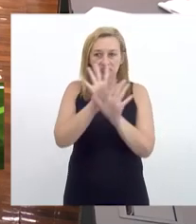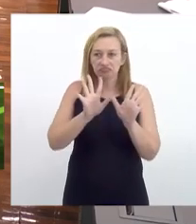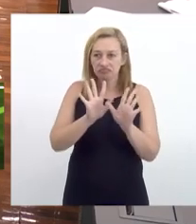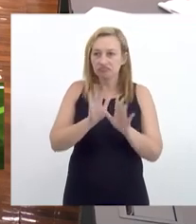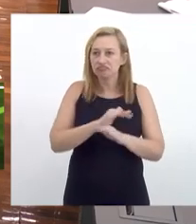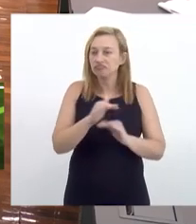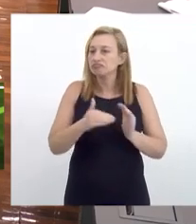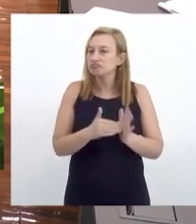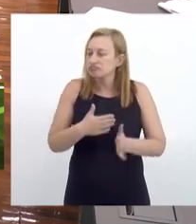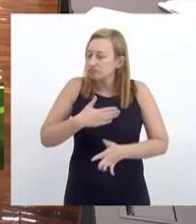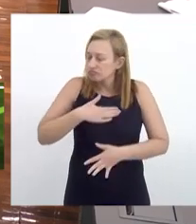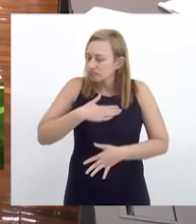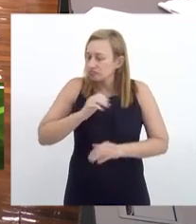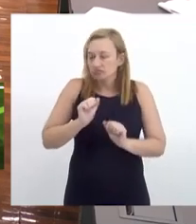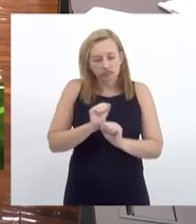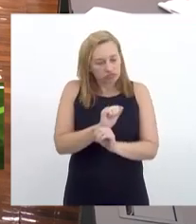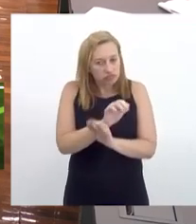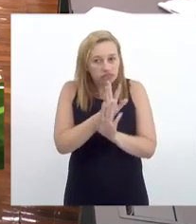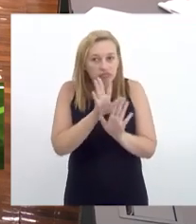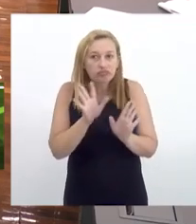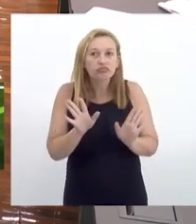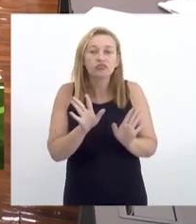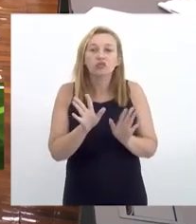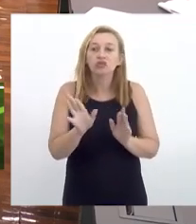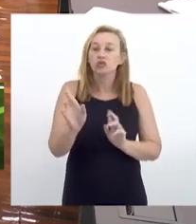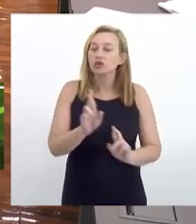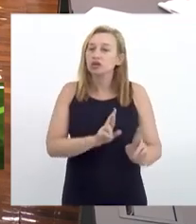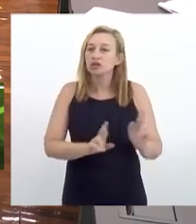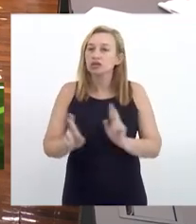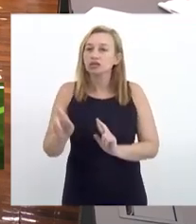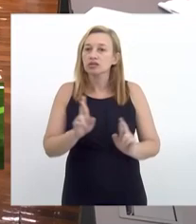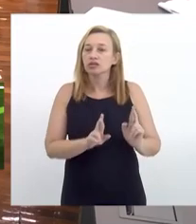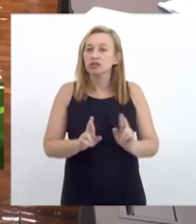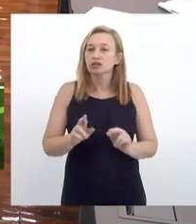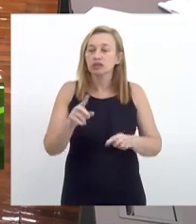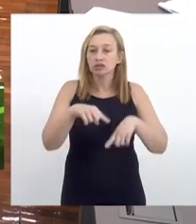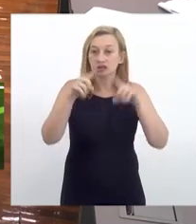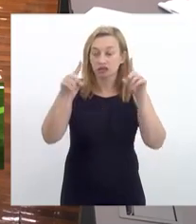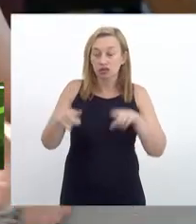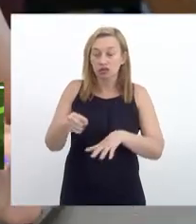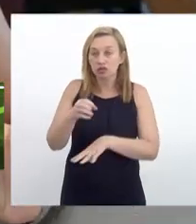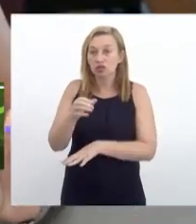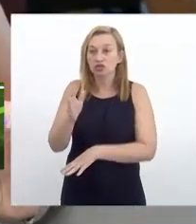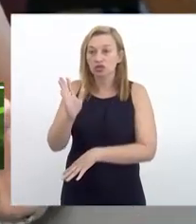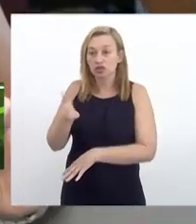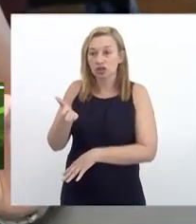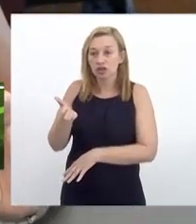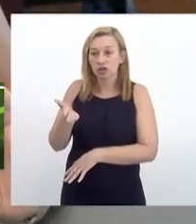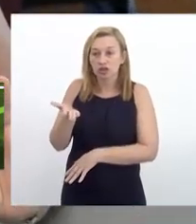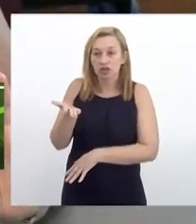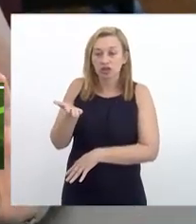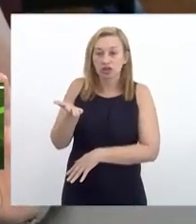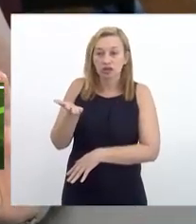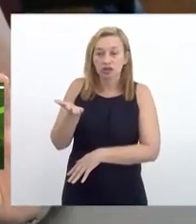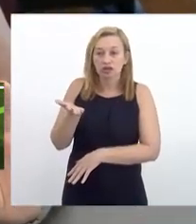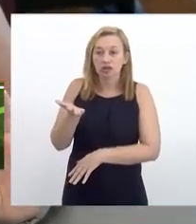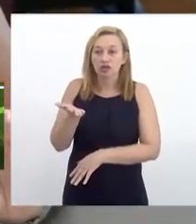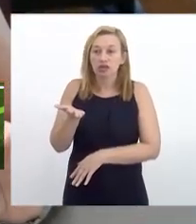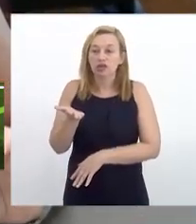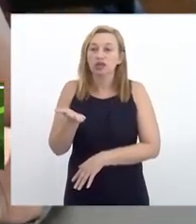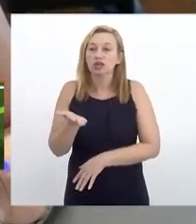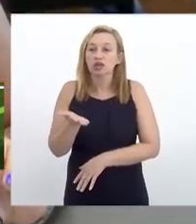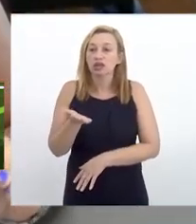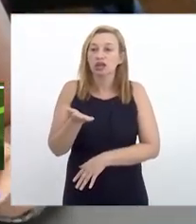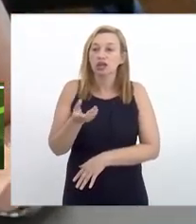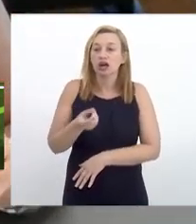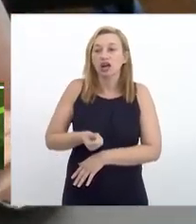Mas para mim Está claro Que em relação Aos servidores Antigos Eles não terão Perda de